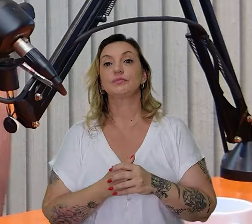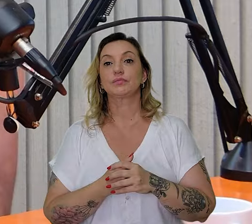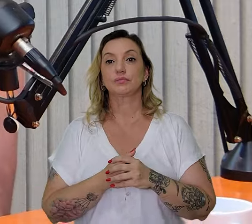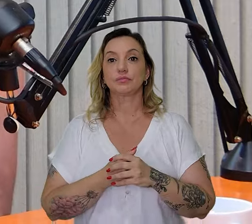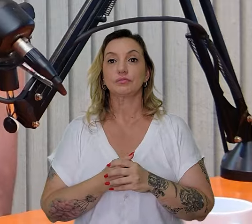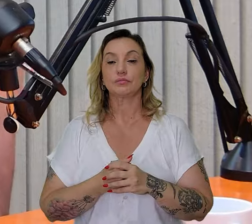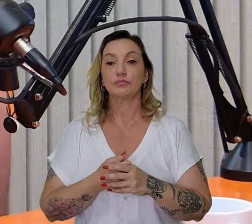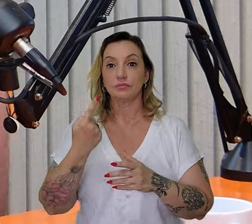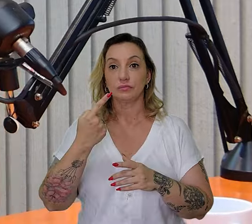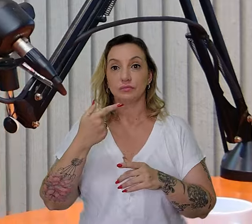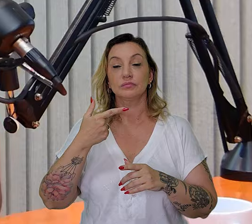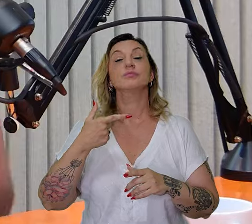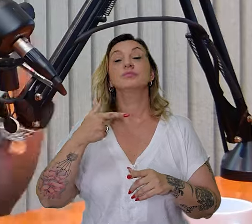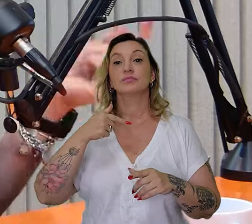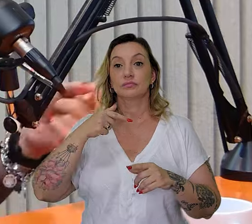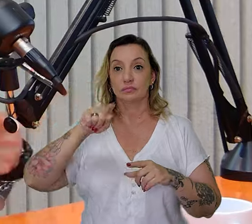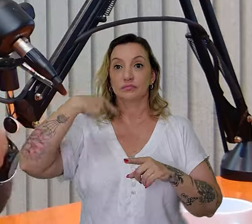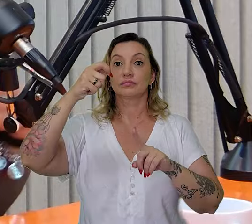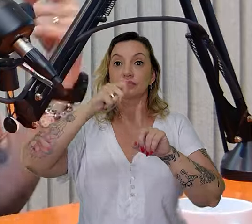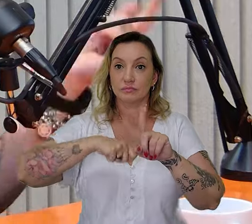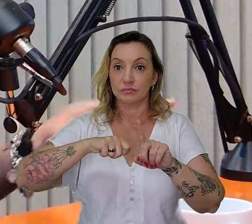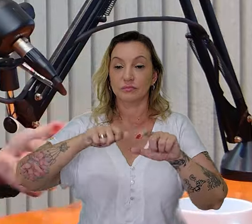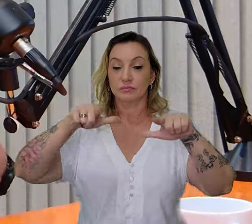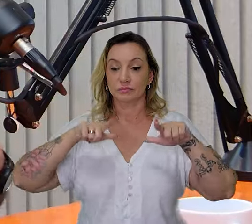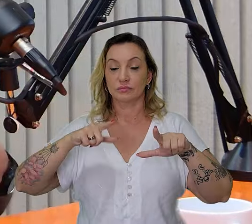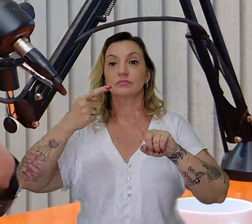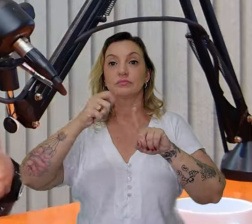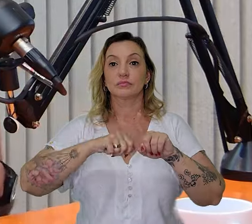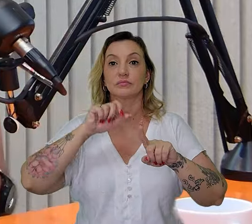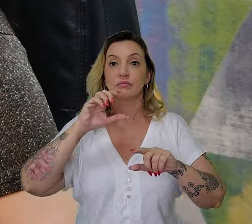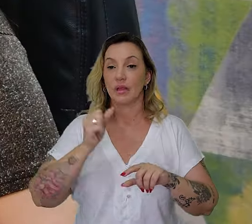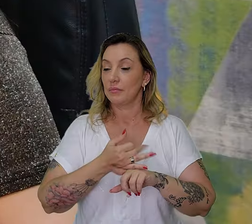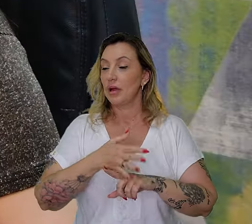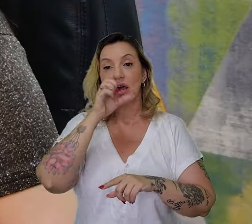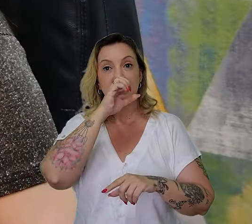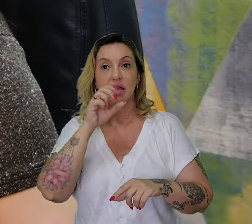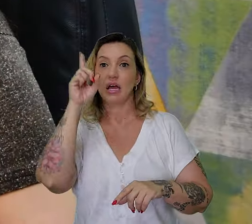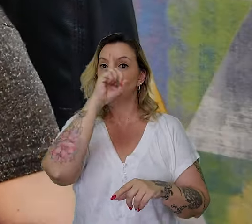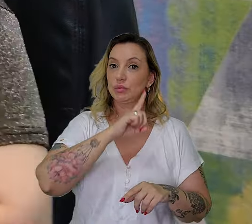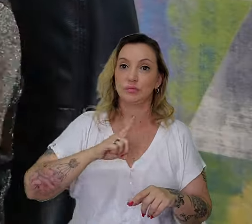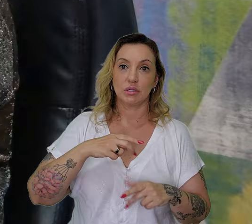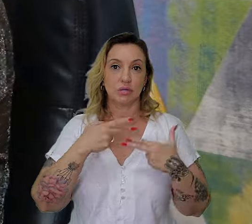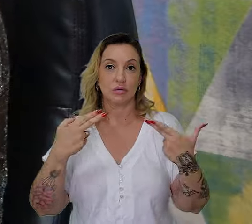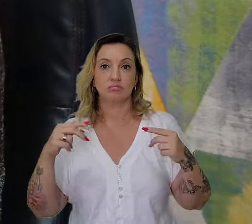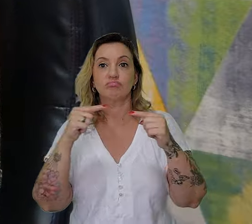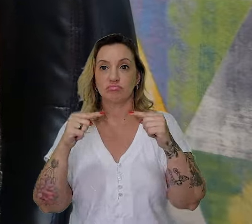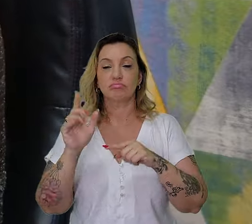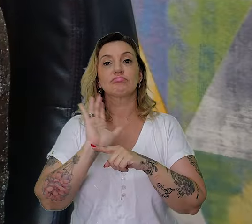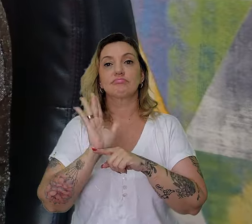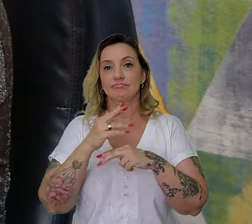você recebe a sua agenda do próximo mês e é sempre assim a de madrugada é sábado é domingo é tudo a ver com cinema né os os lá ordem